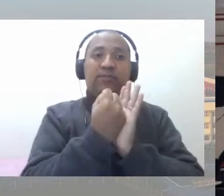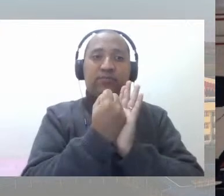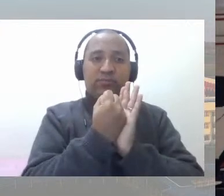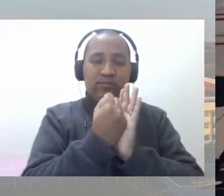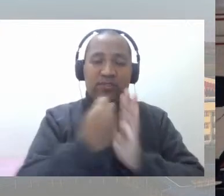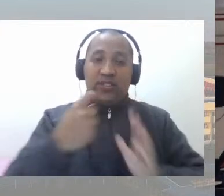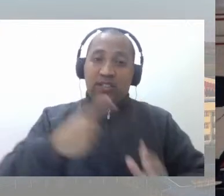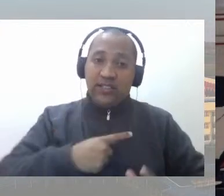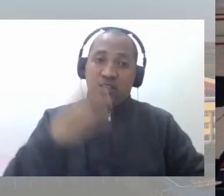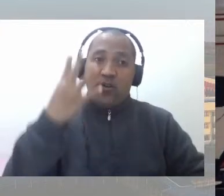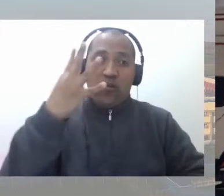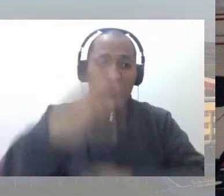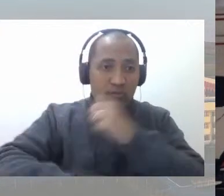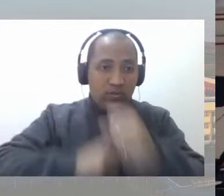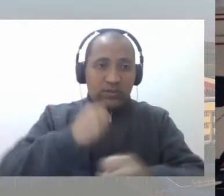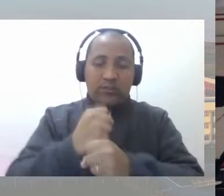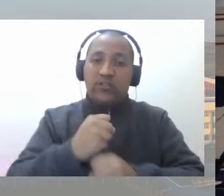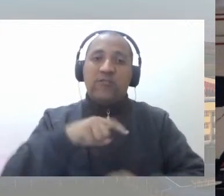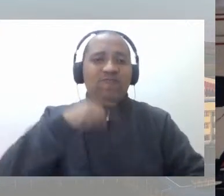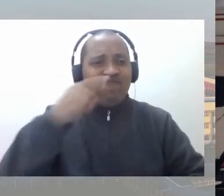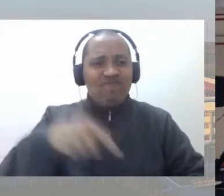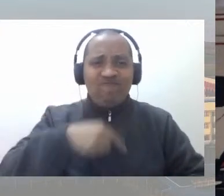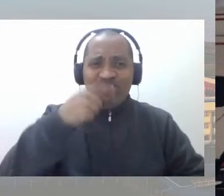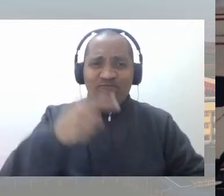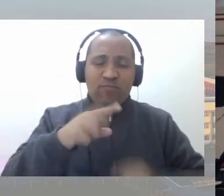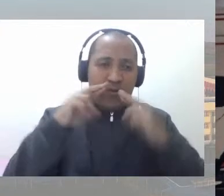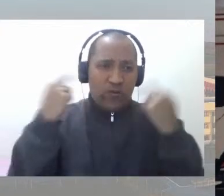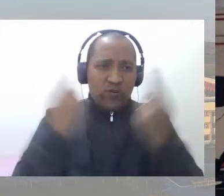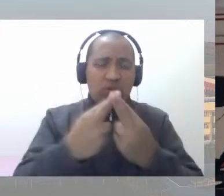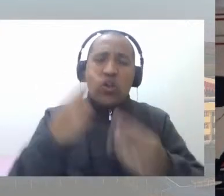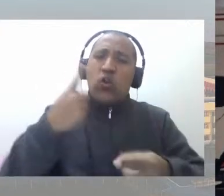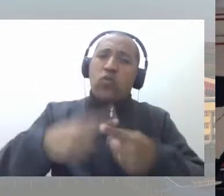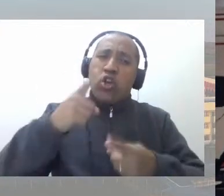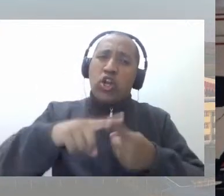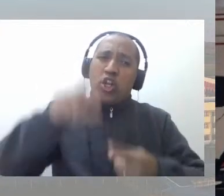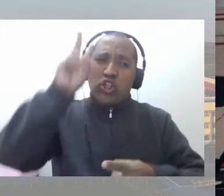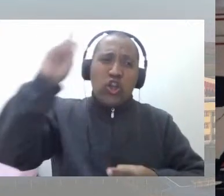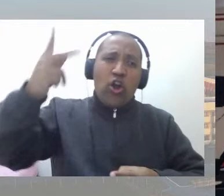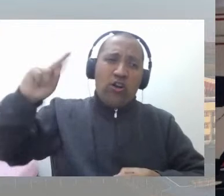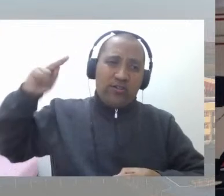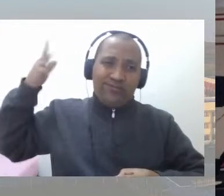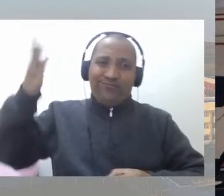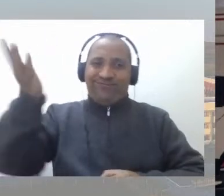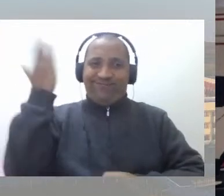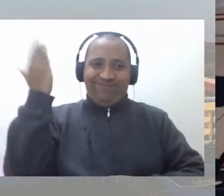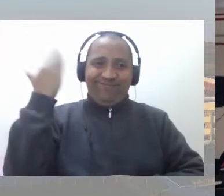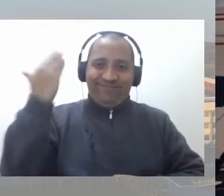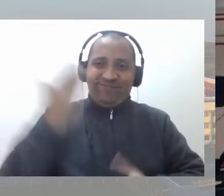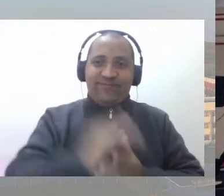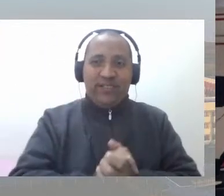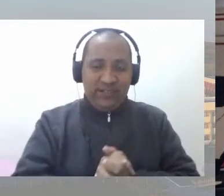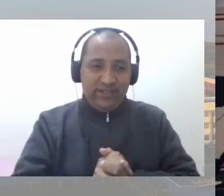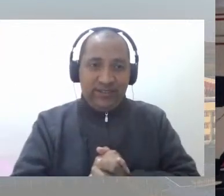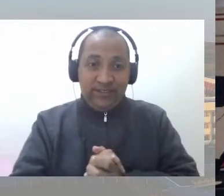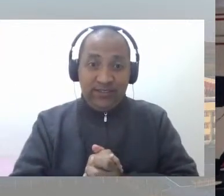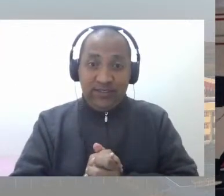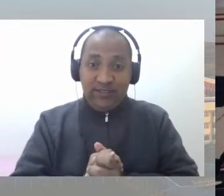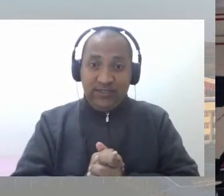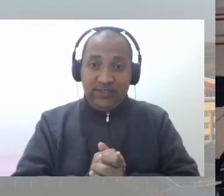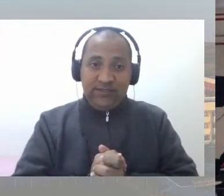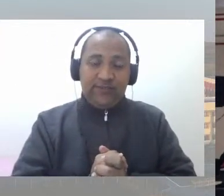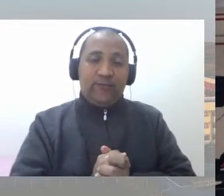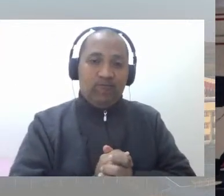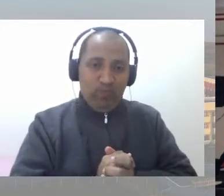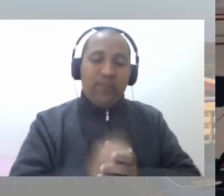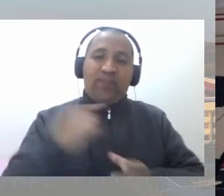quase 4 anos aí sem ter uma reunião, por todo o histórico que a gente sabe. Vou passar a palavra para o Queirol também, para fazer